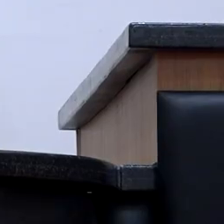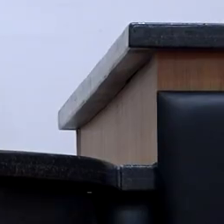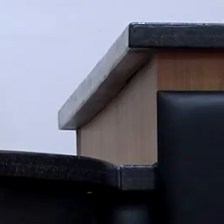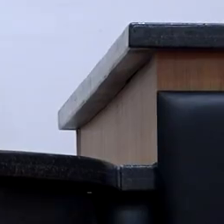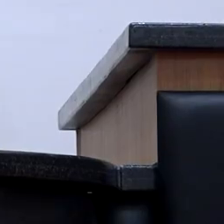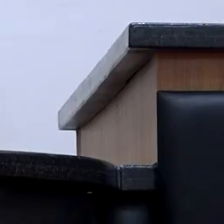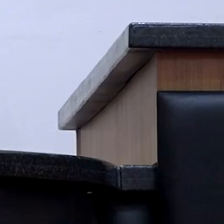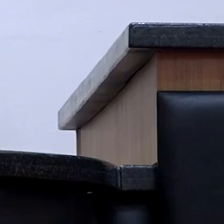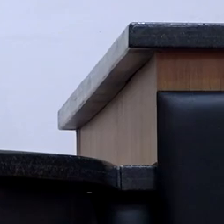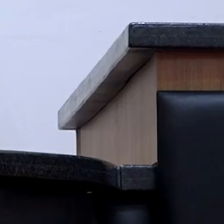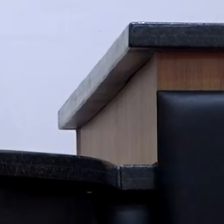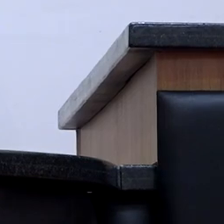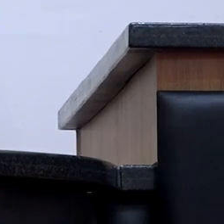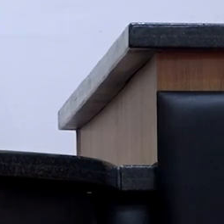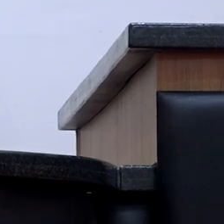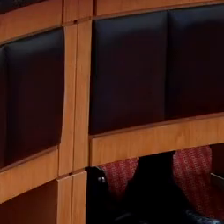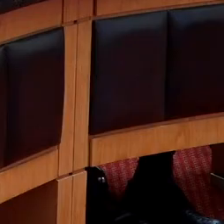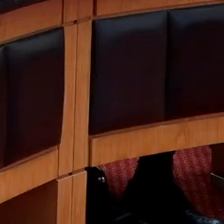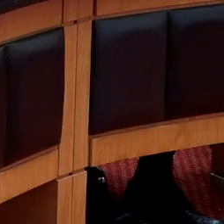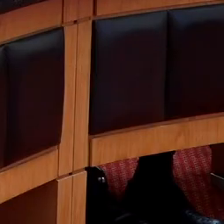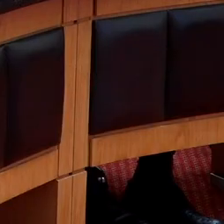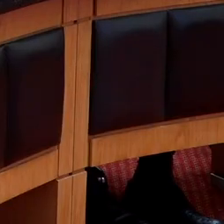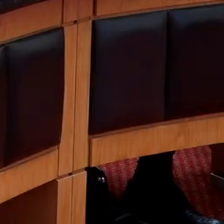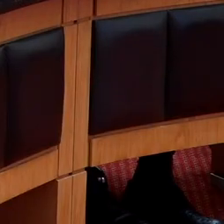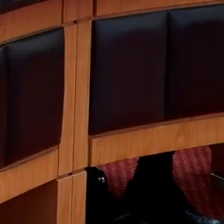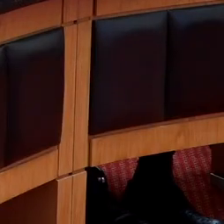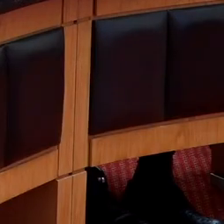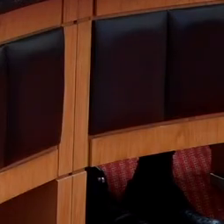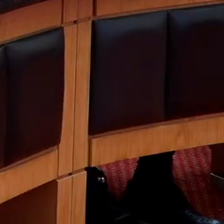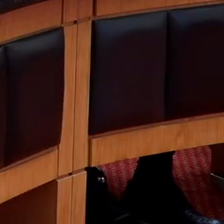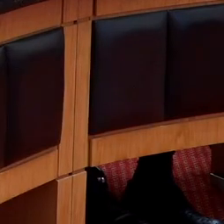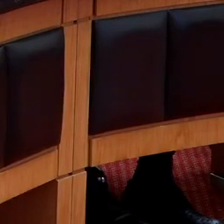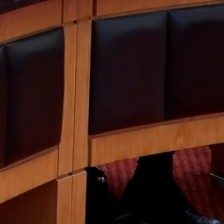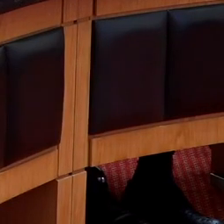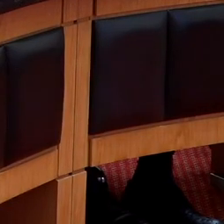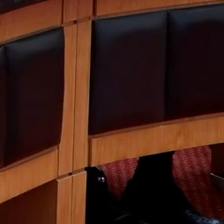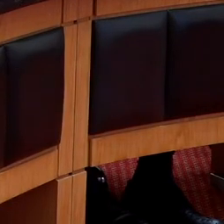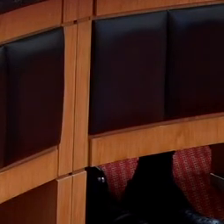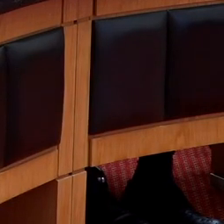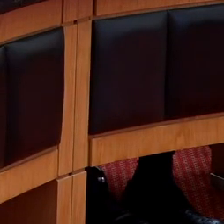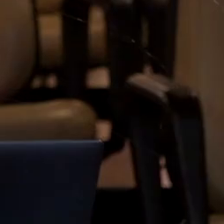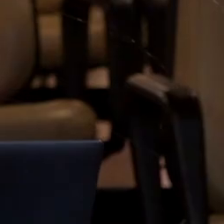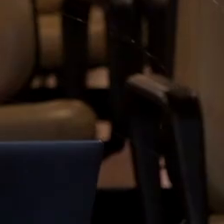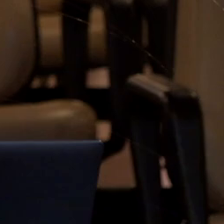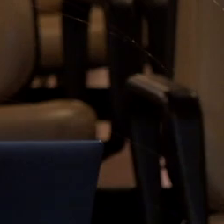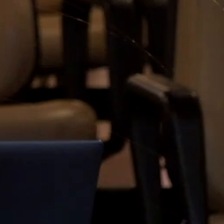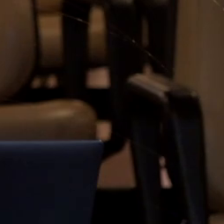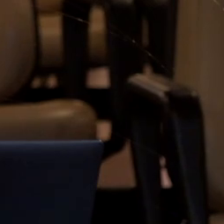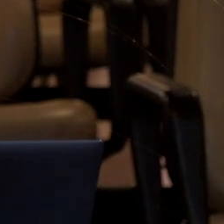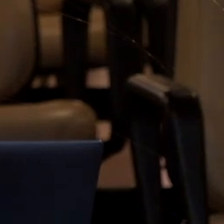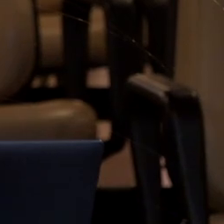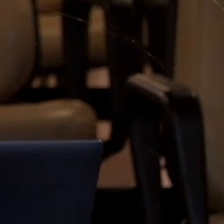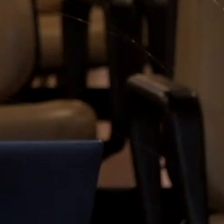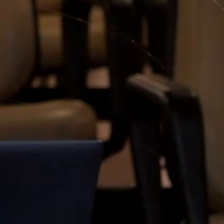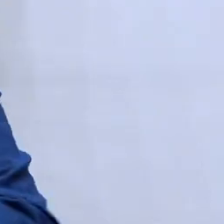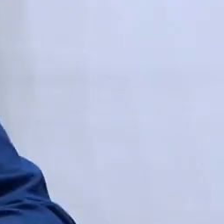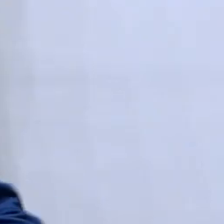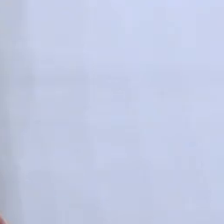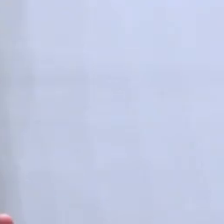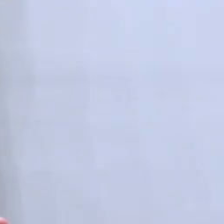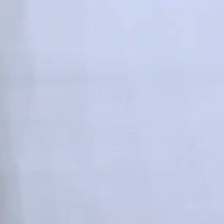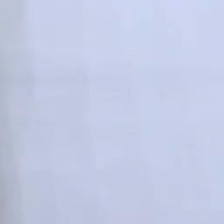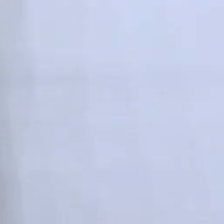Neves ocupou A Tribuna para lamentar a ocorrência de mais um acidente com morte na br-282